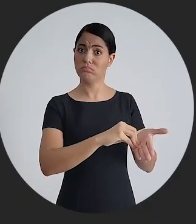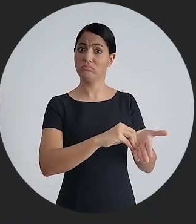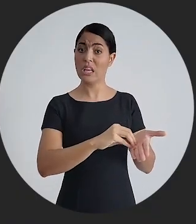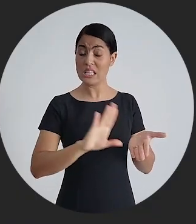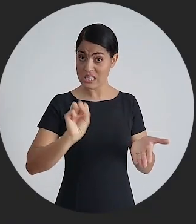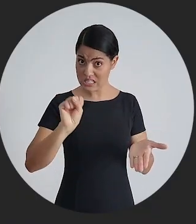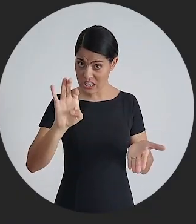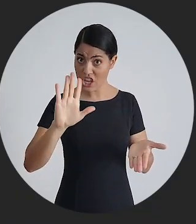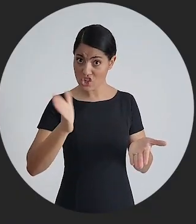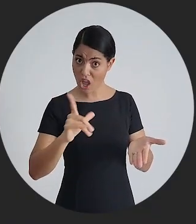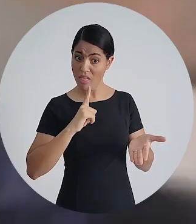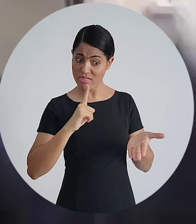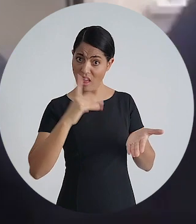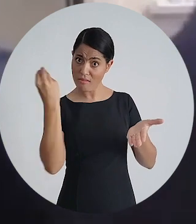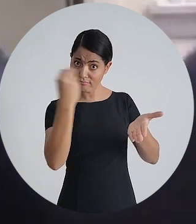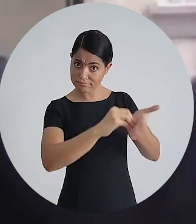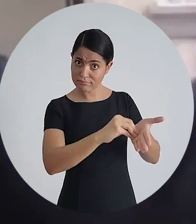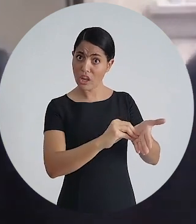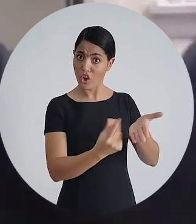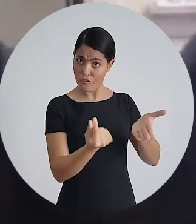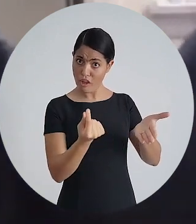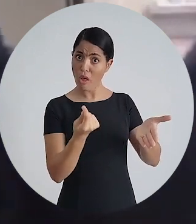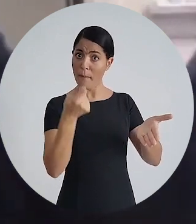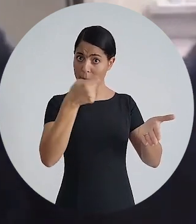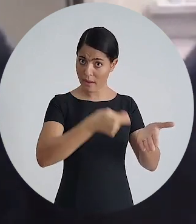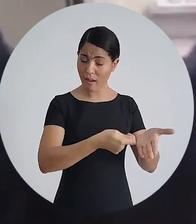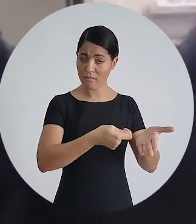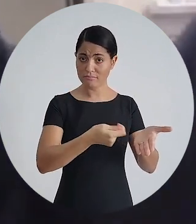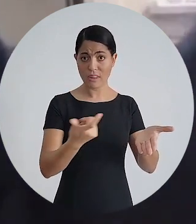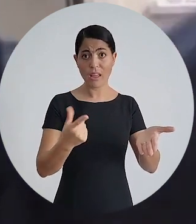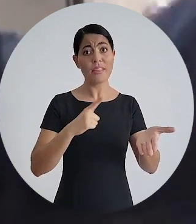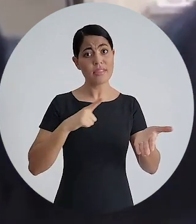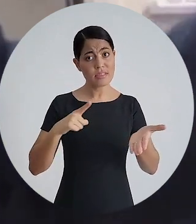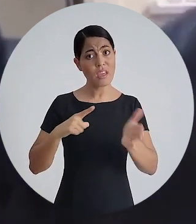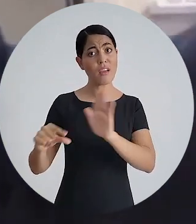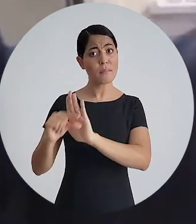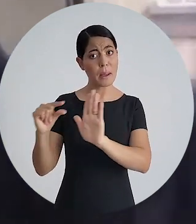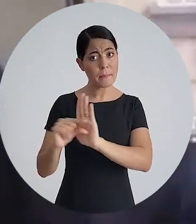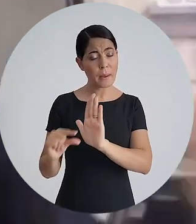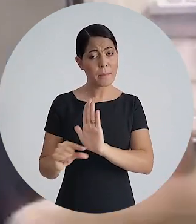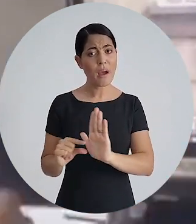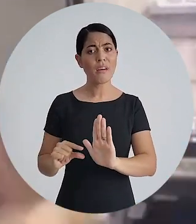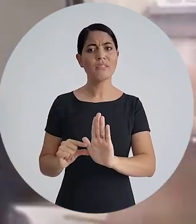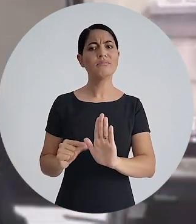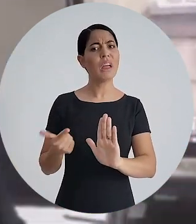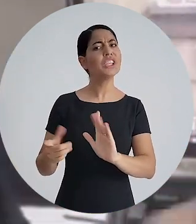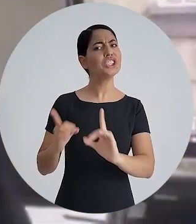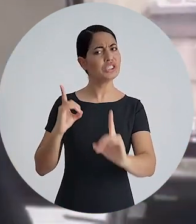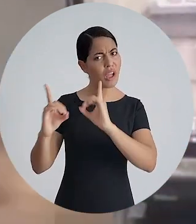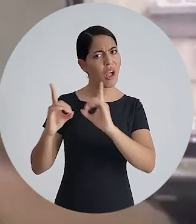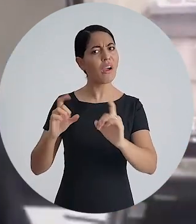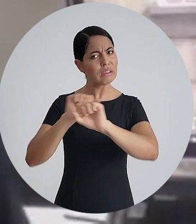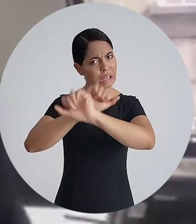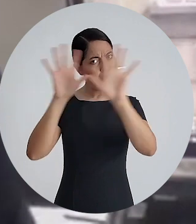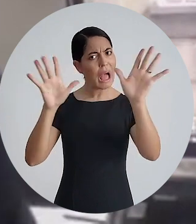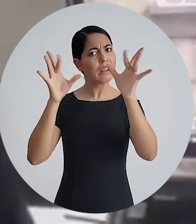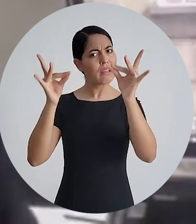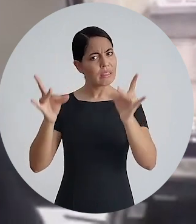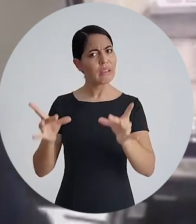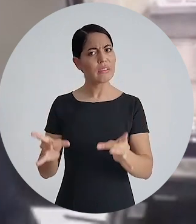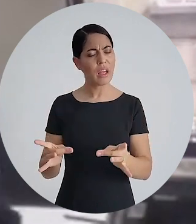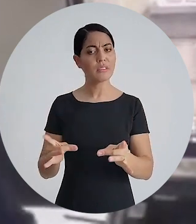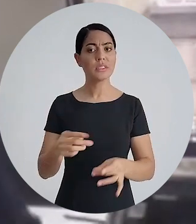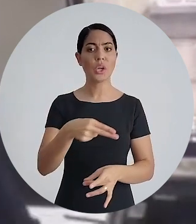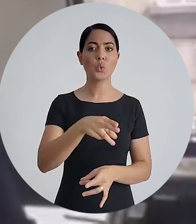todas as que têm valor, há regras em outros parágrafos e outros dispositivos, aliás, muito